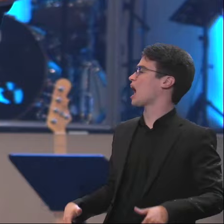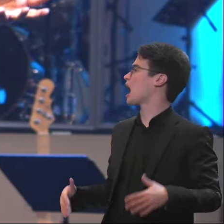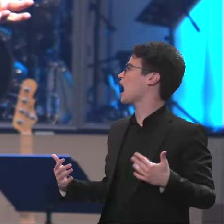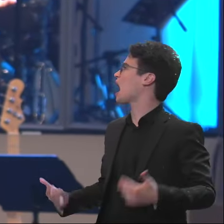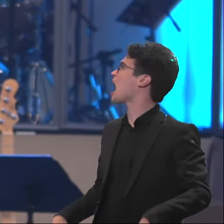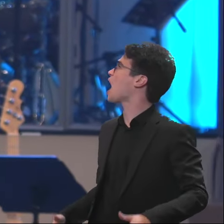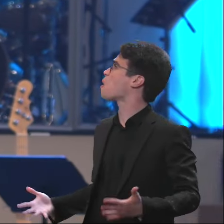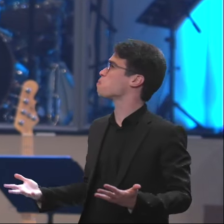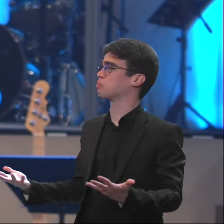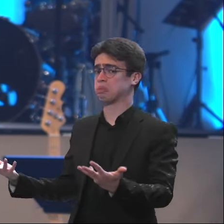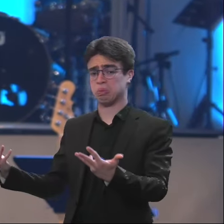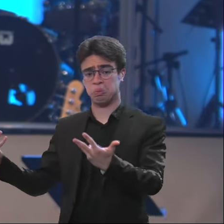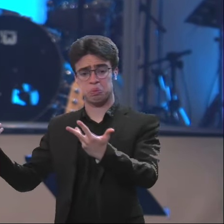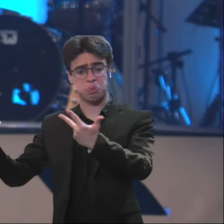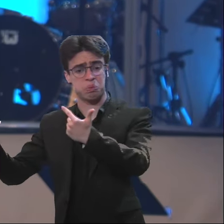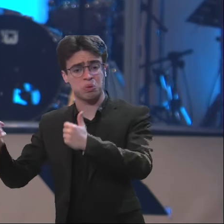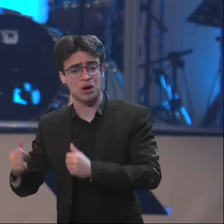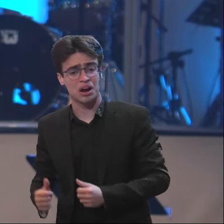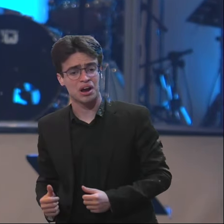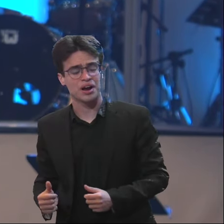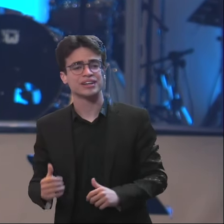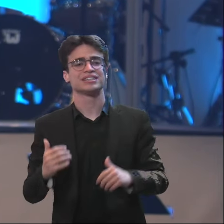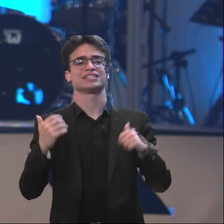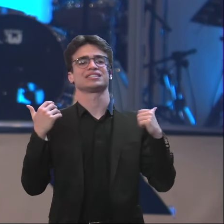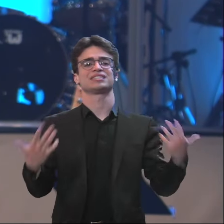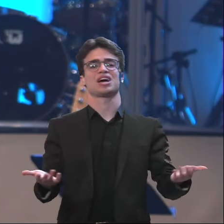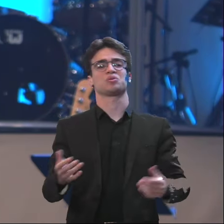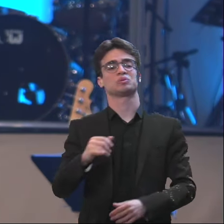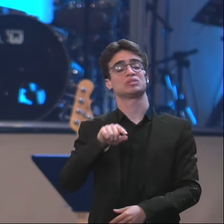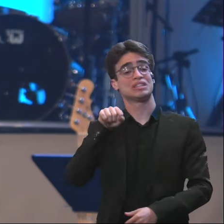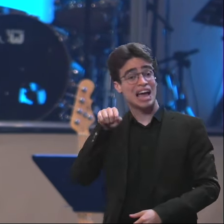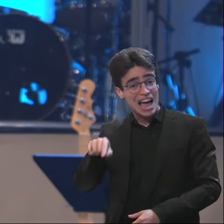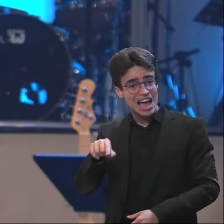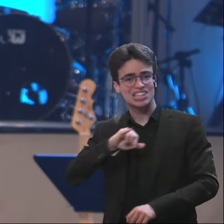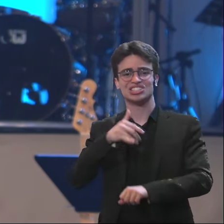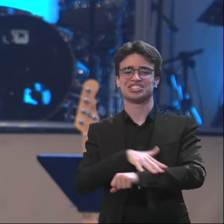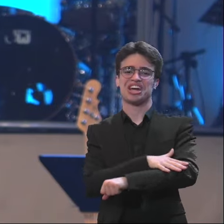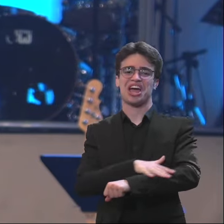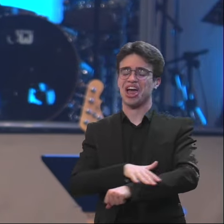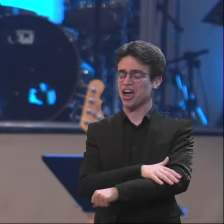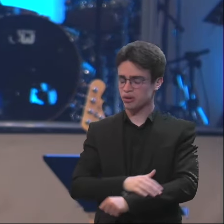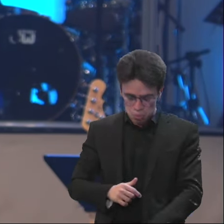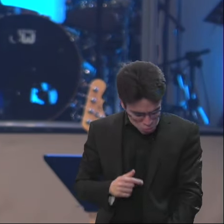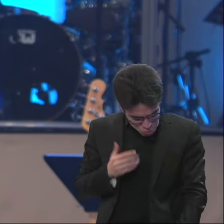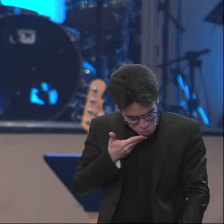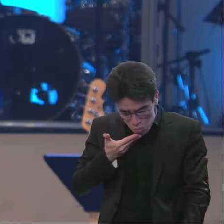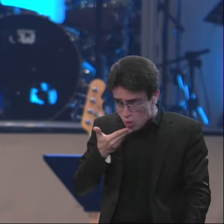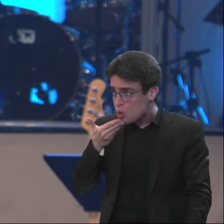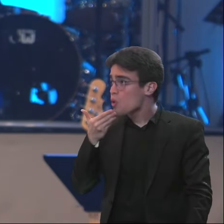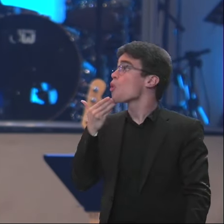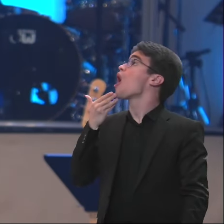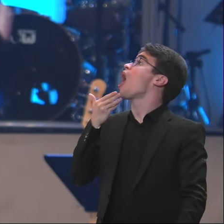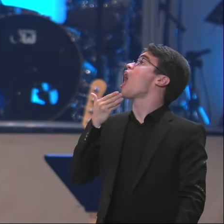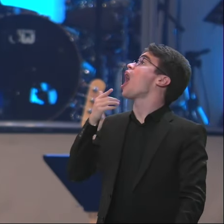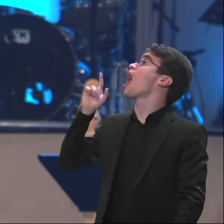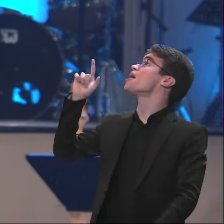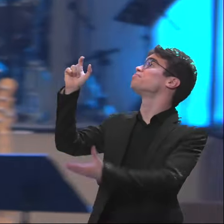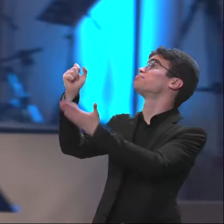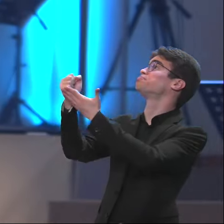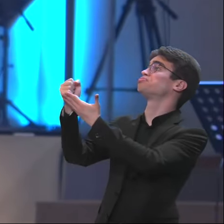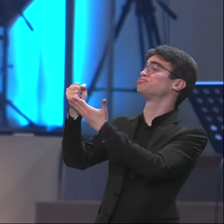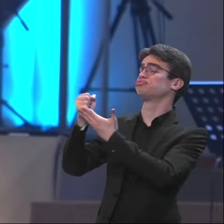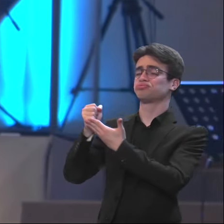Naquele dia, ele elevou os seus olhos, teve um encontro com Deus e recebeu provisão do alto. São tantas